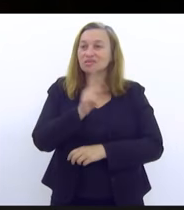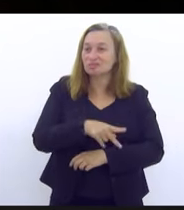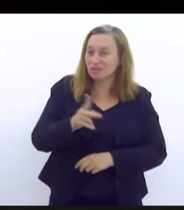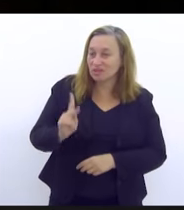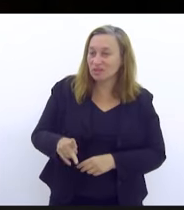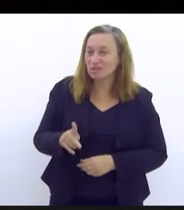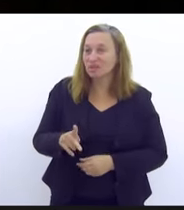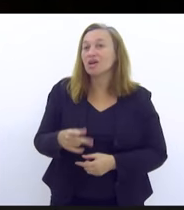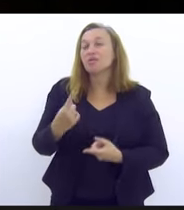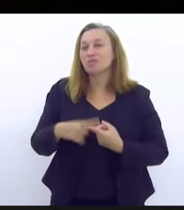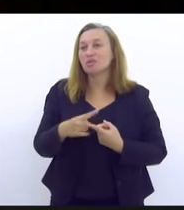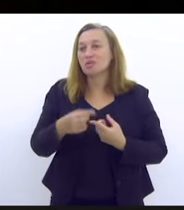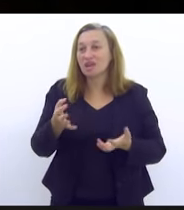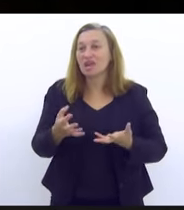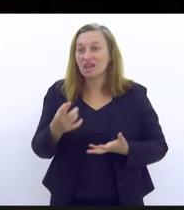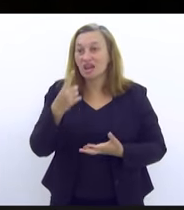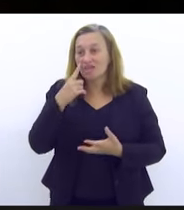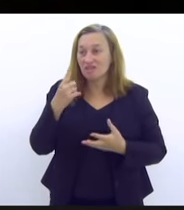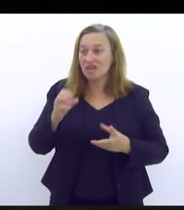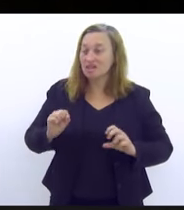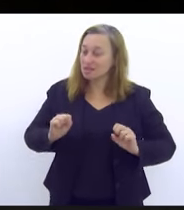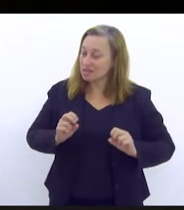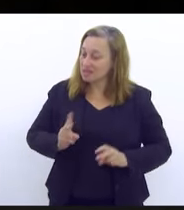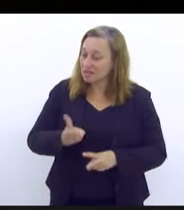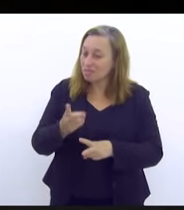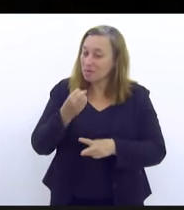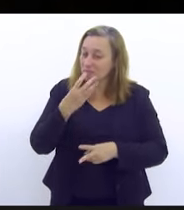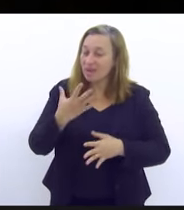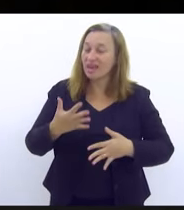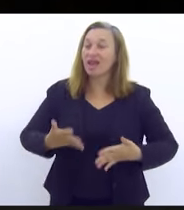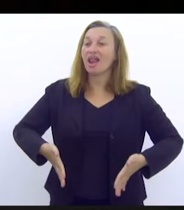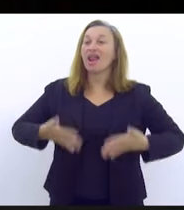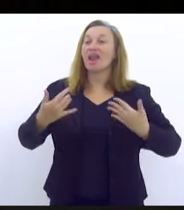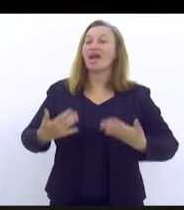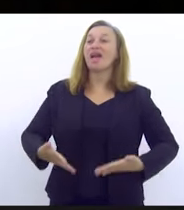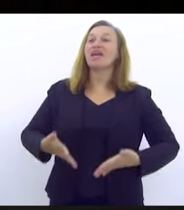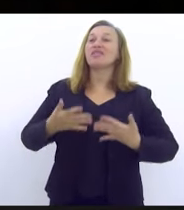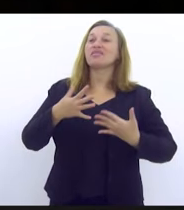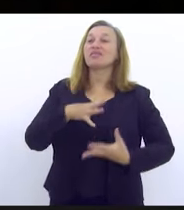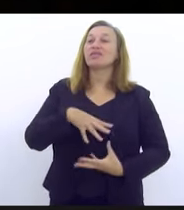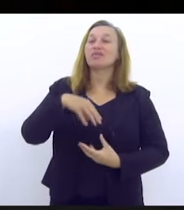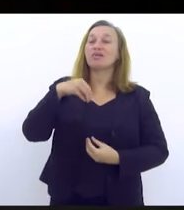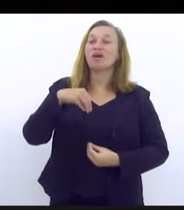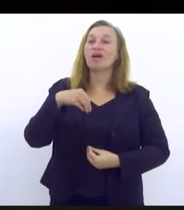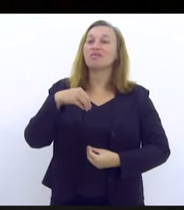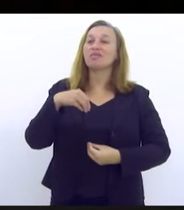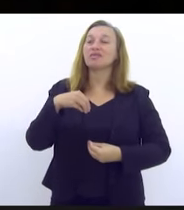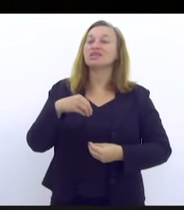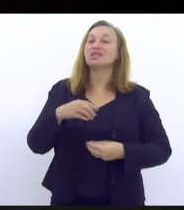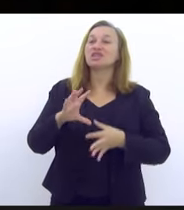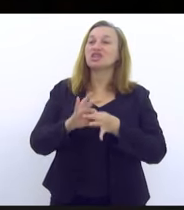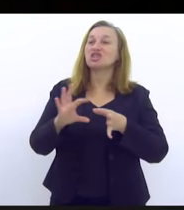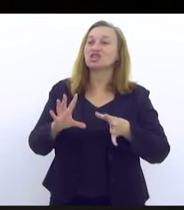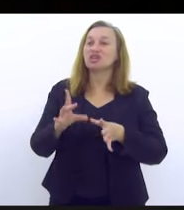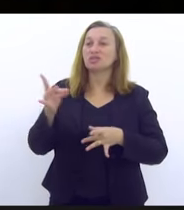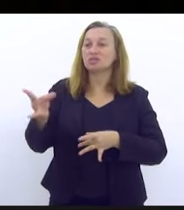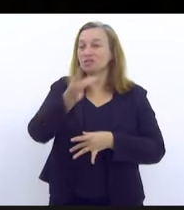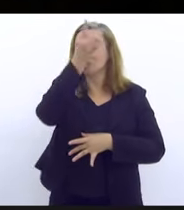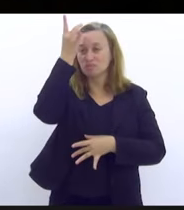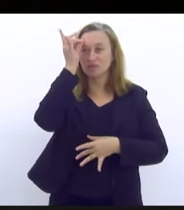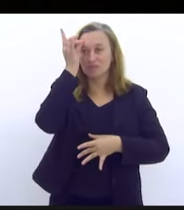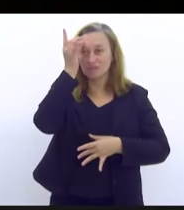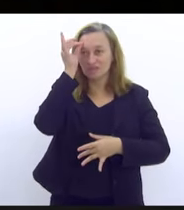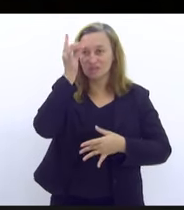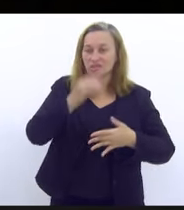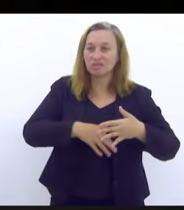educadoras, que eu quero elas verem sempre bem, com a alma leve, jorrando a fonte da vida. Se preocupem